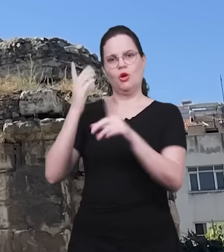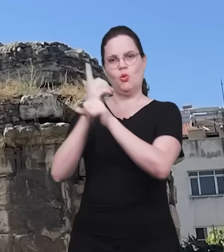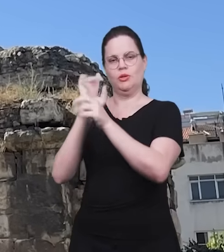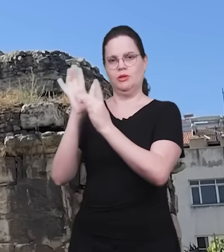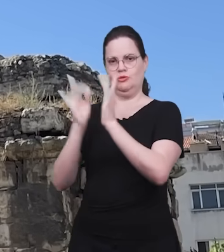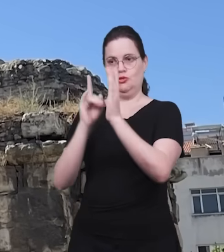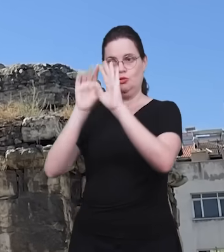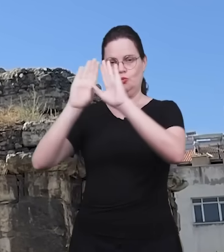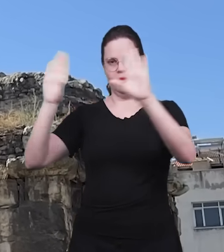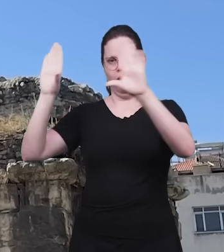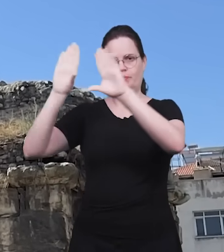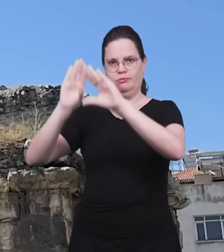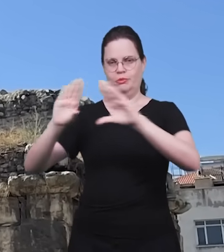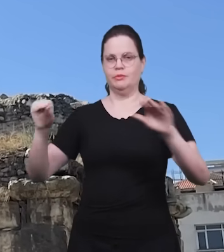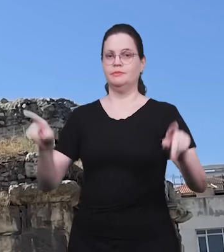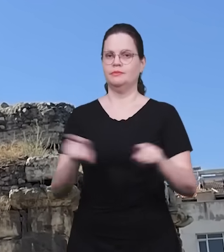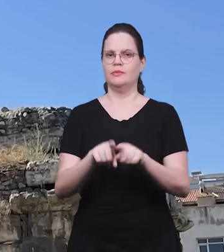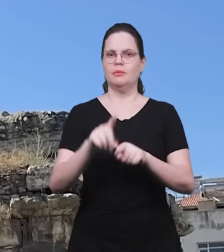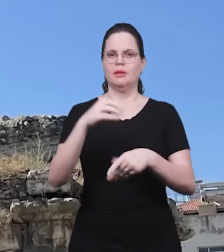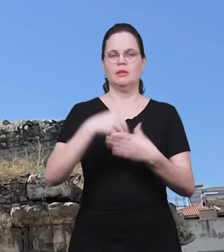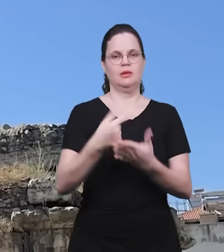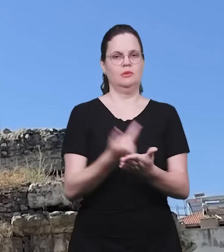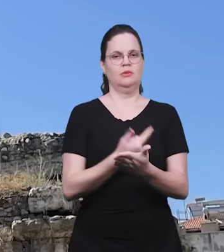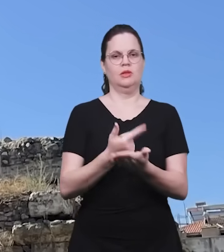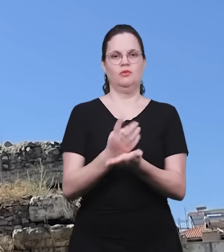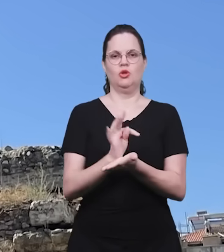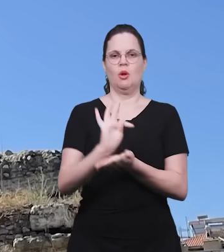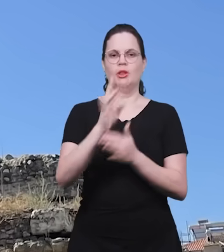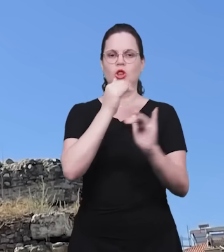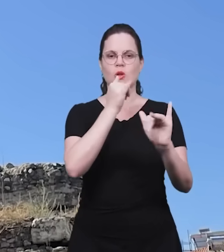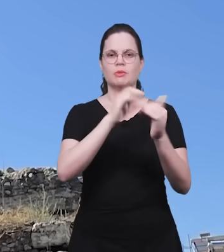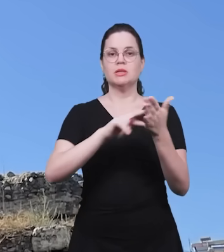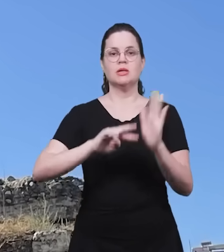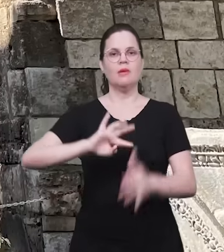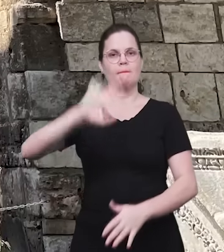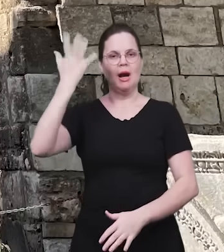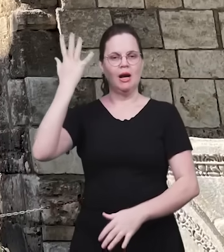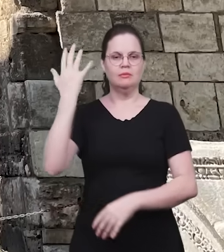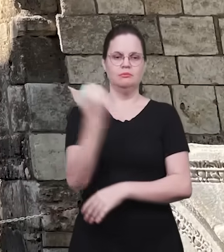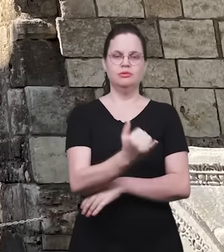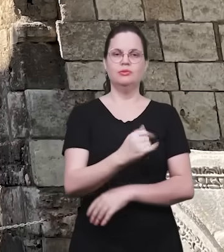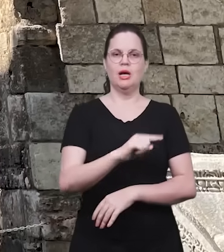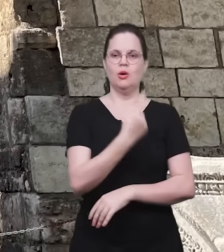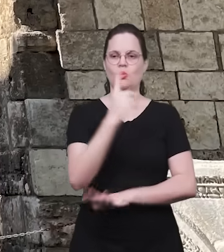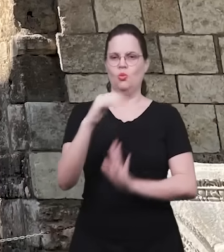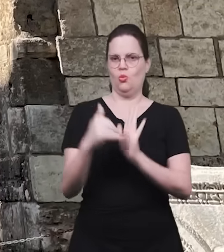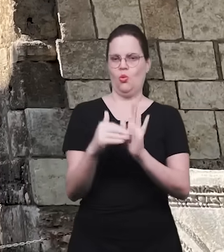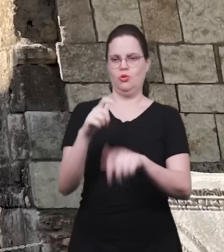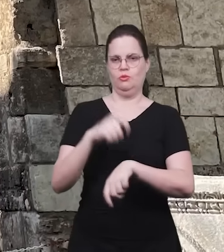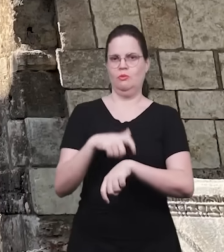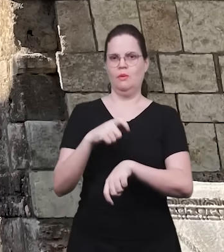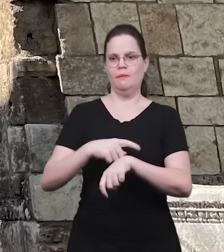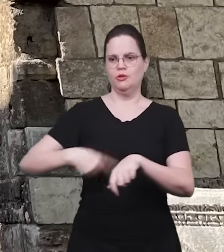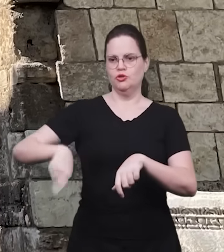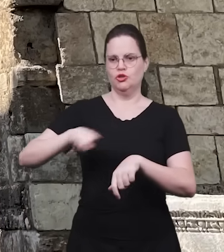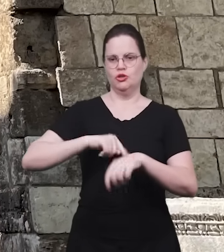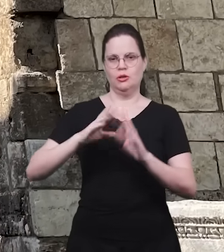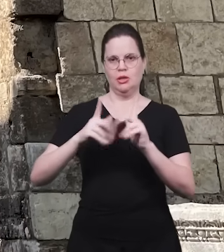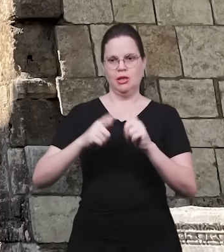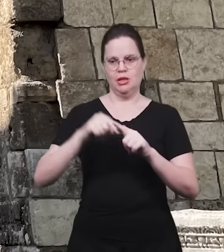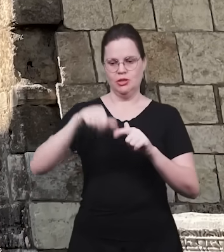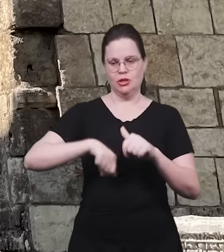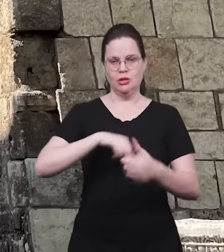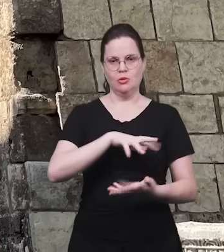também na carta aos Tessalonicenses a respeito do tocar da trombeta para marcar o último momento da igreja aqui neste